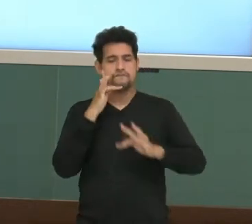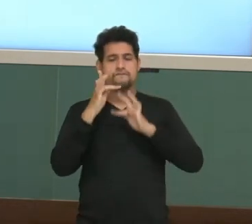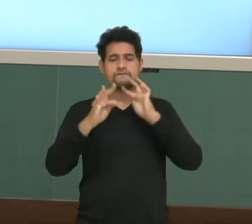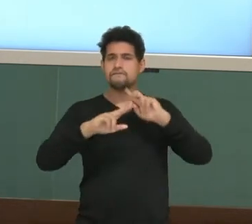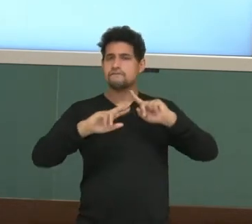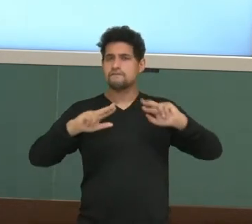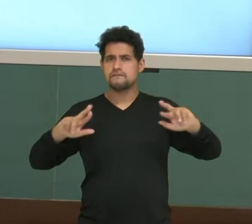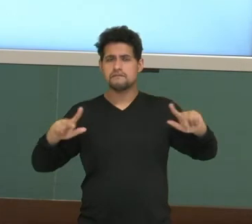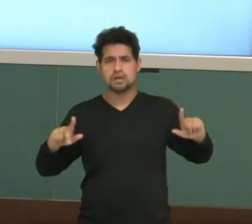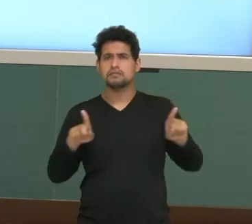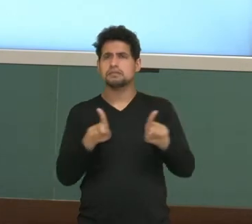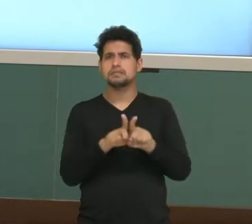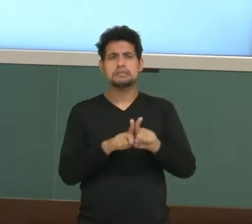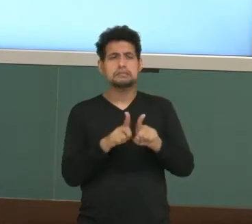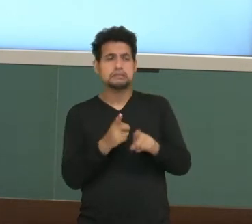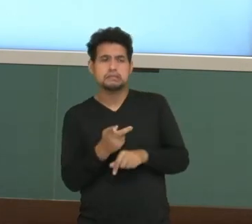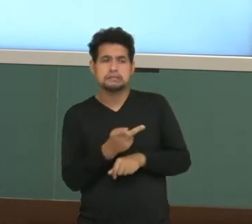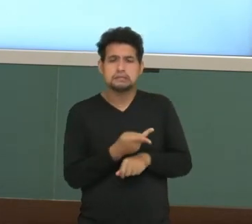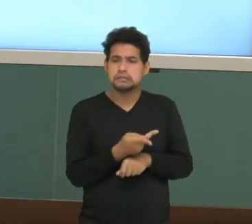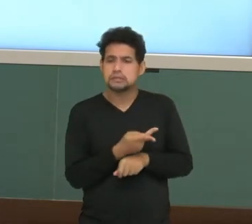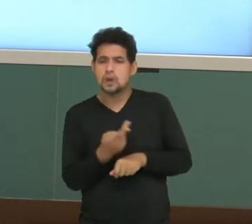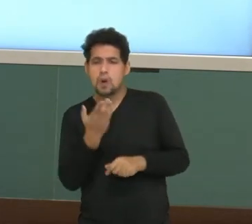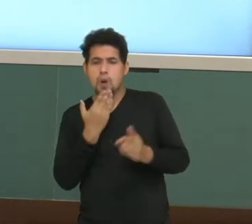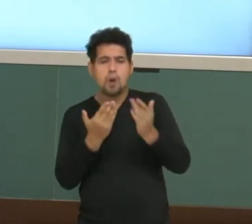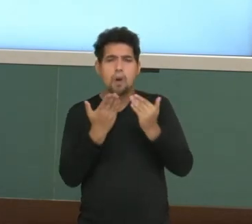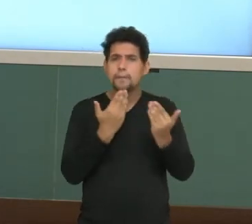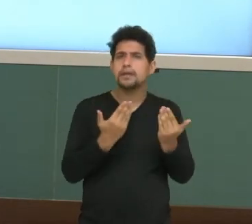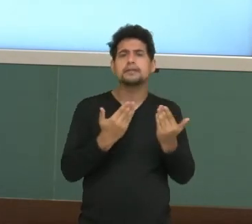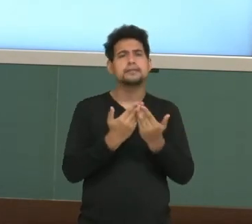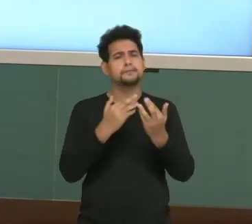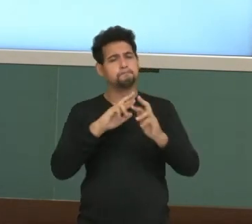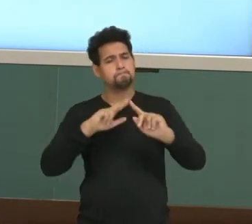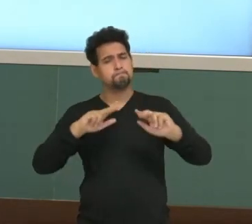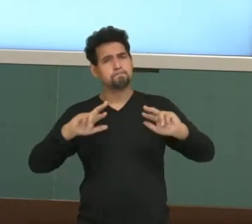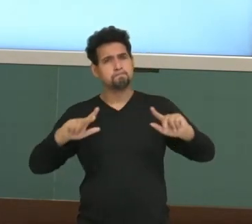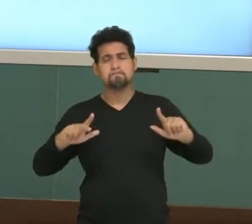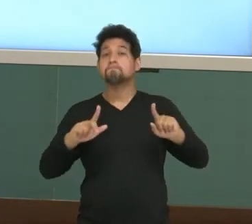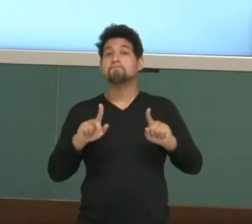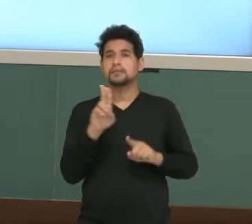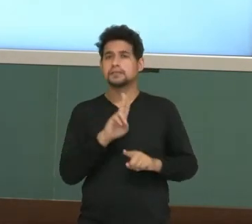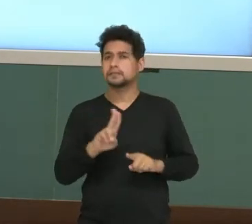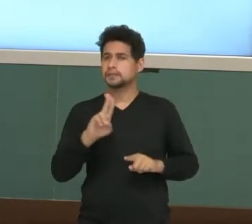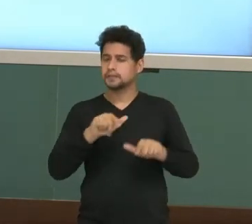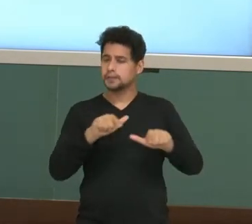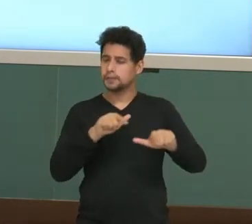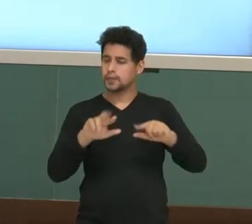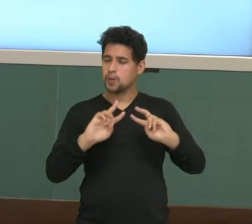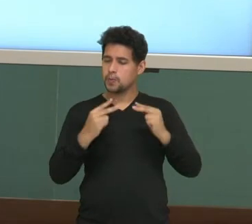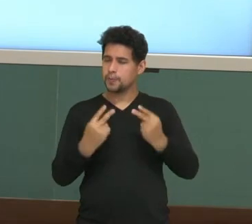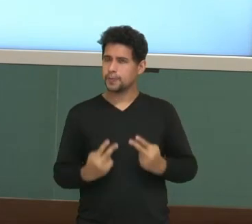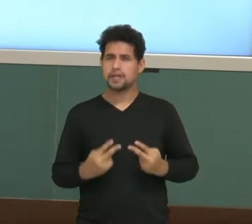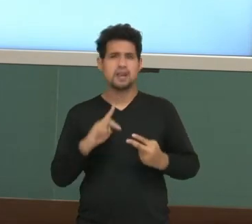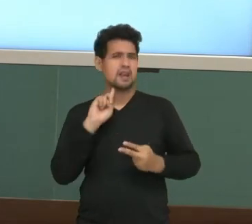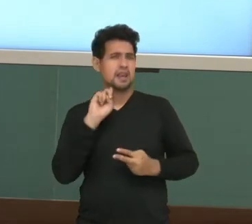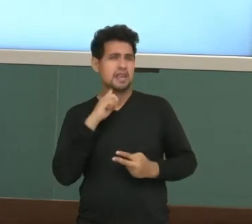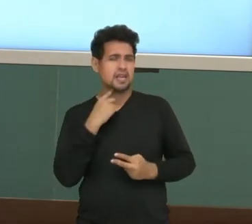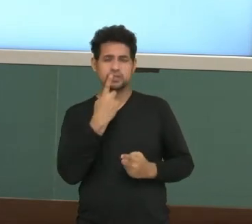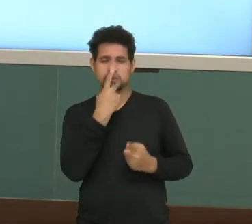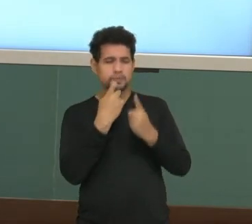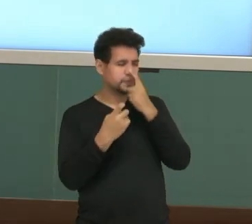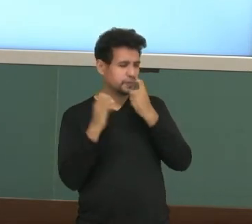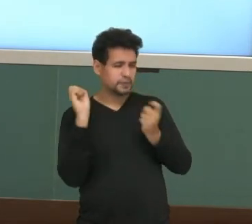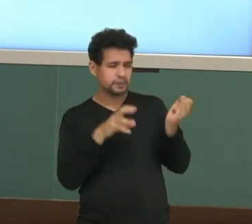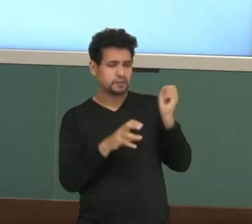sendo caçadas, acabavam se alimentando de resíduos da atividade humana, de lixo, rejeitos, o